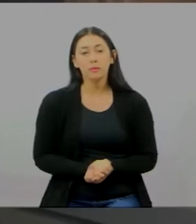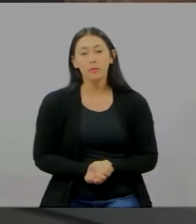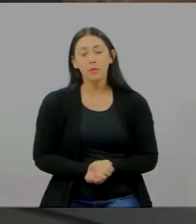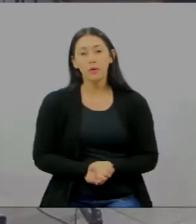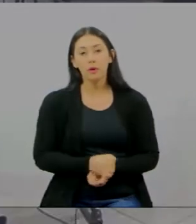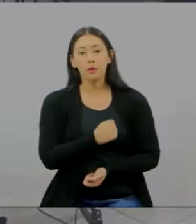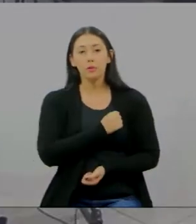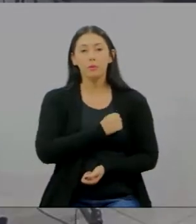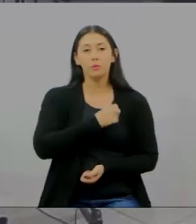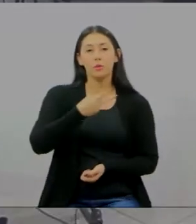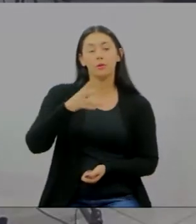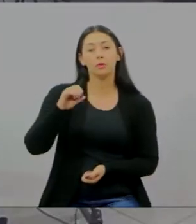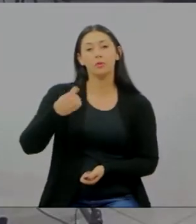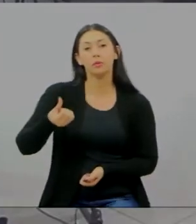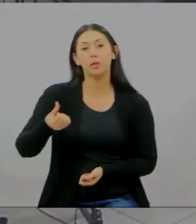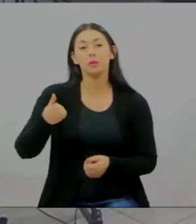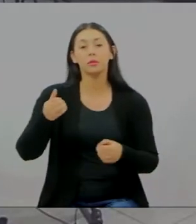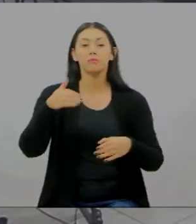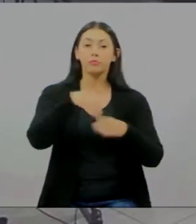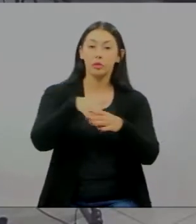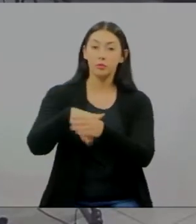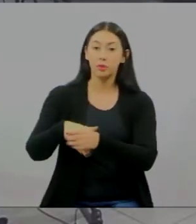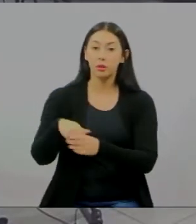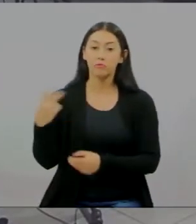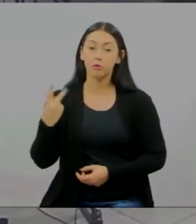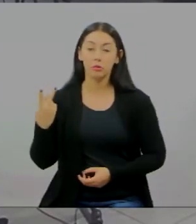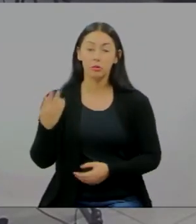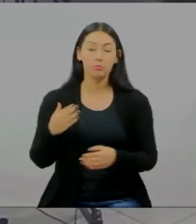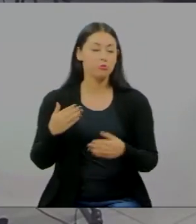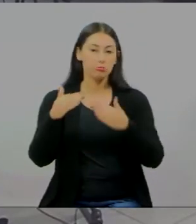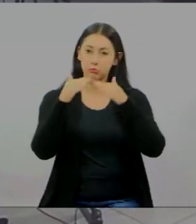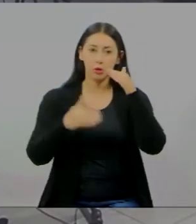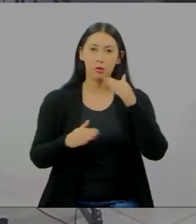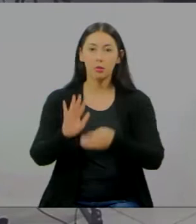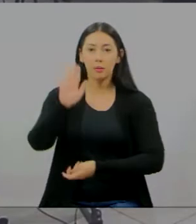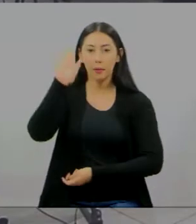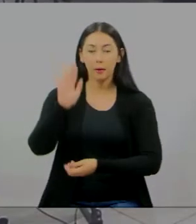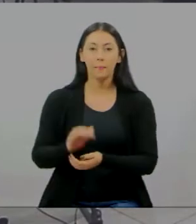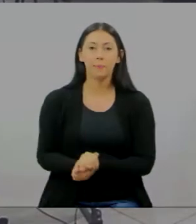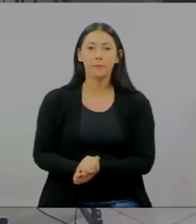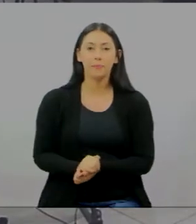Requerimento 206 em votação. Os vereadores contrários se manifestem levantando